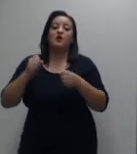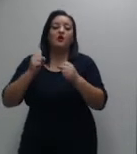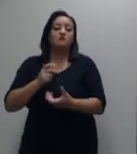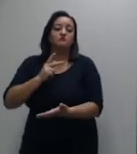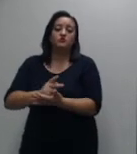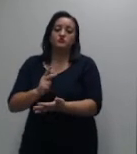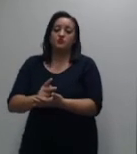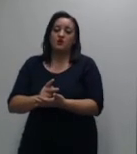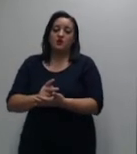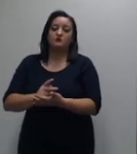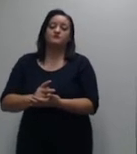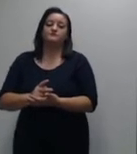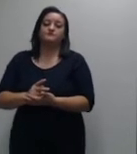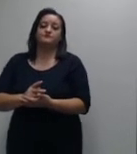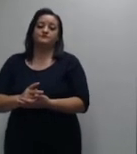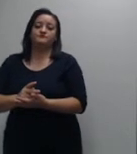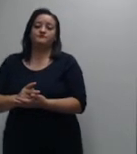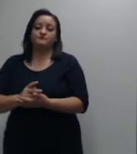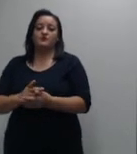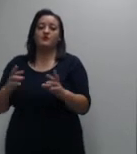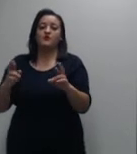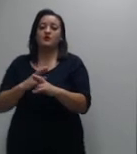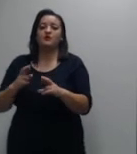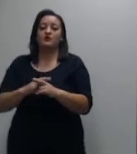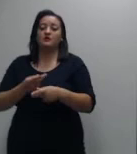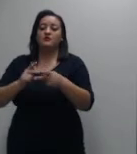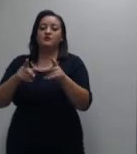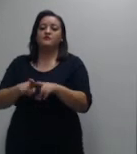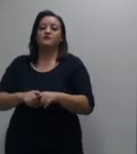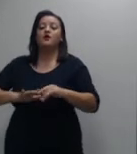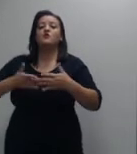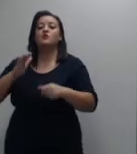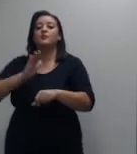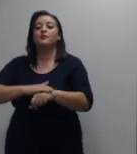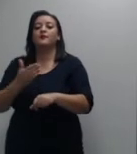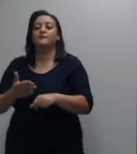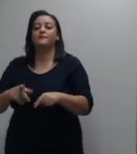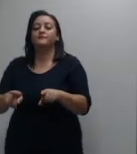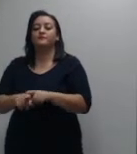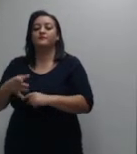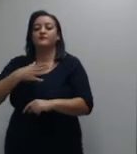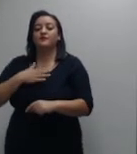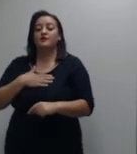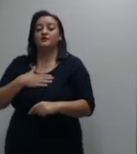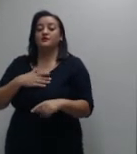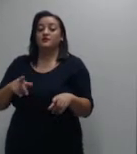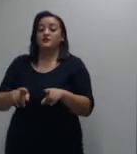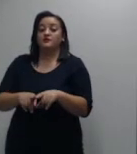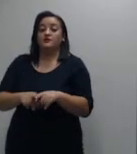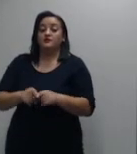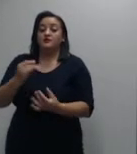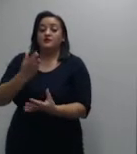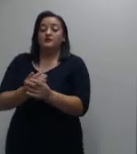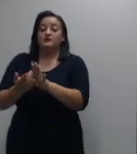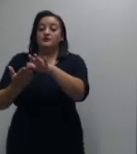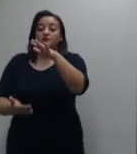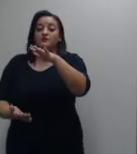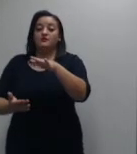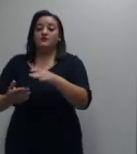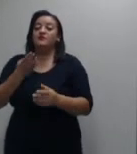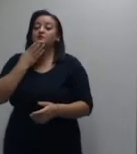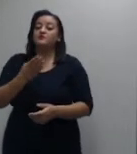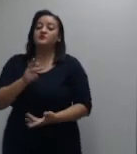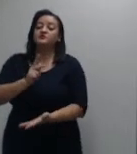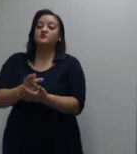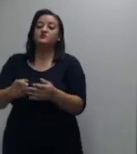o Oi filha falou quanto mais informou a requerido dos Autos do presente pedido homologatório